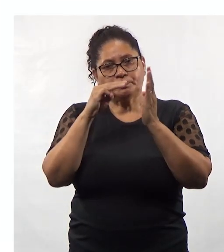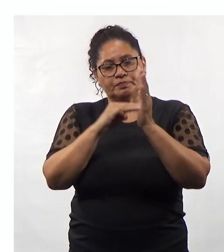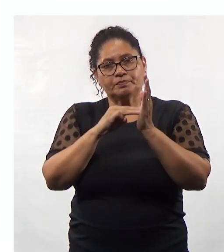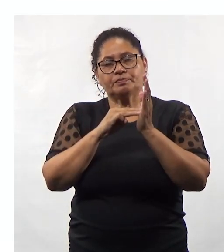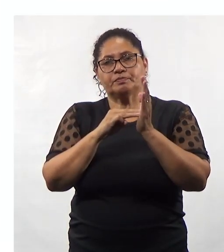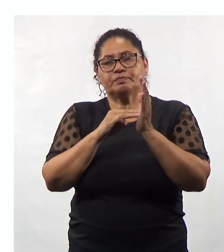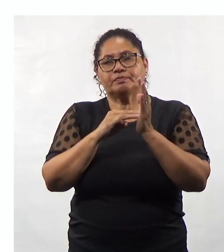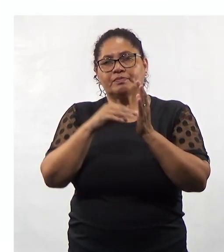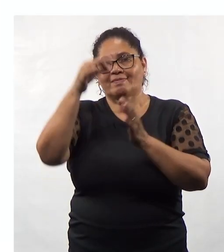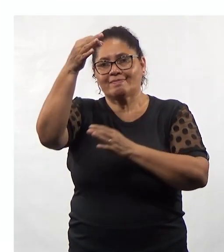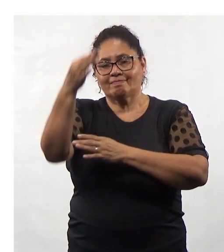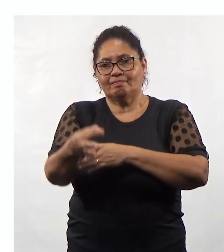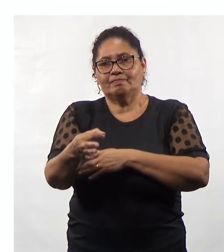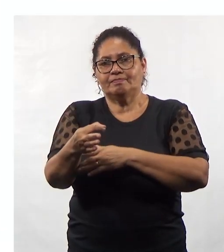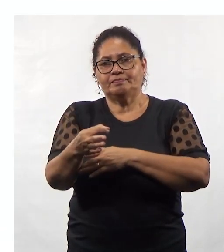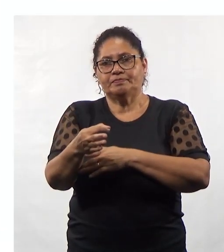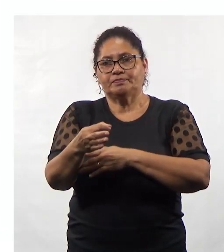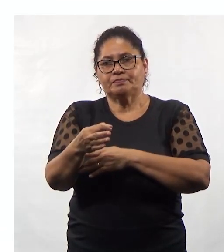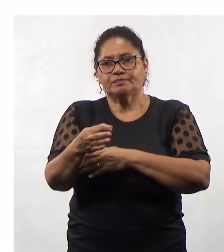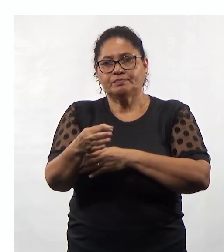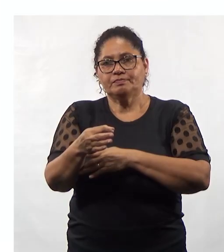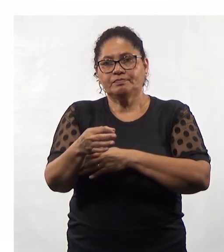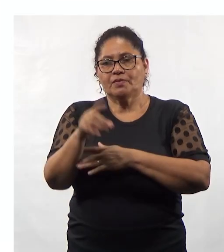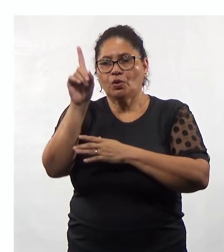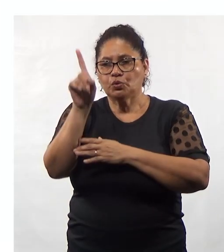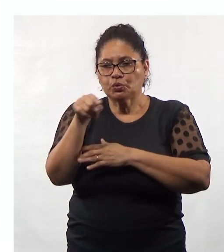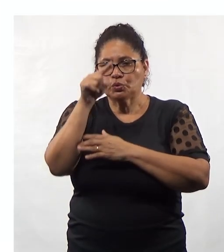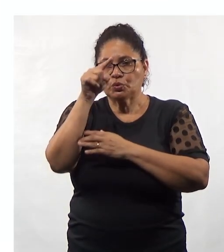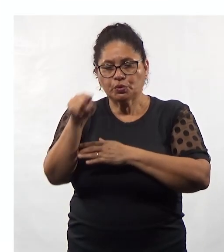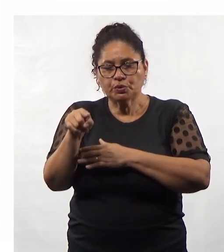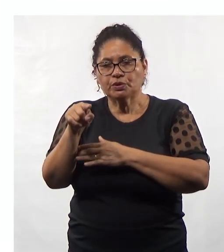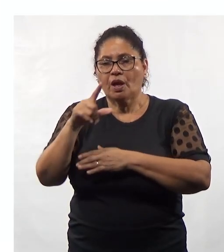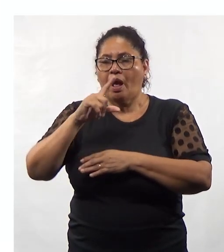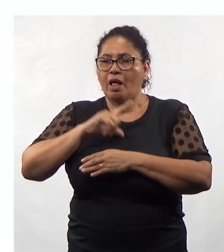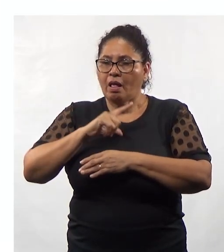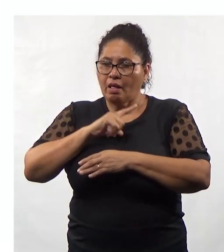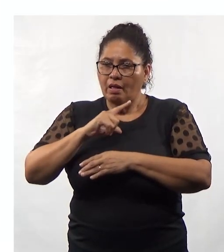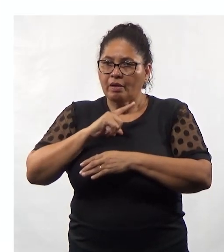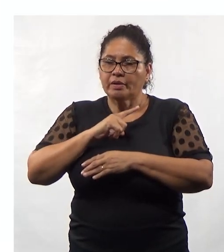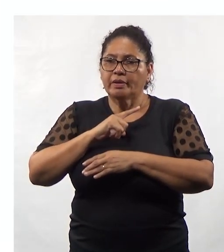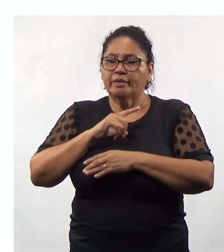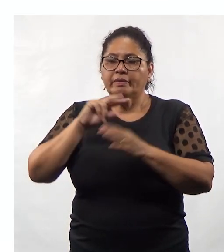metas estratégicas. Né? Então, onde tem uma marcação, um xizinho,